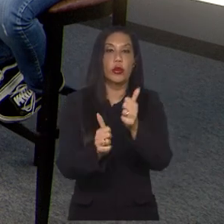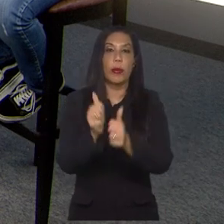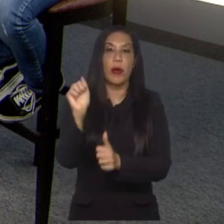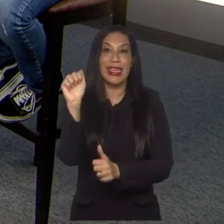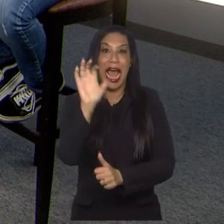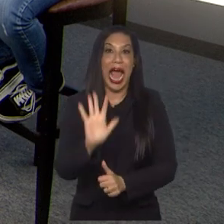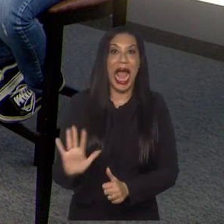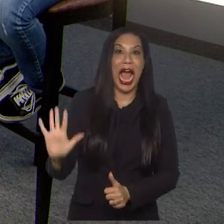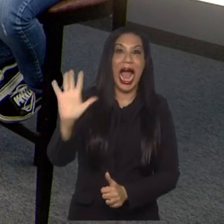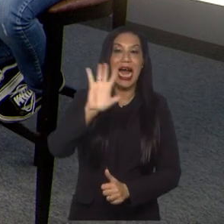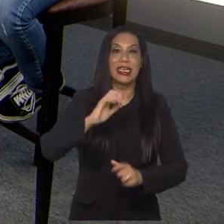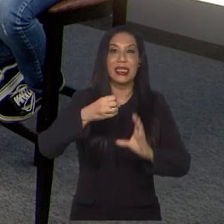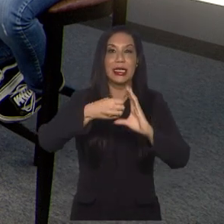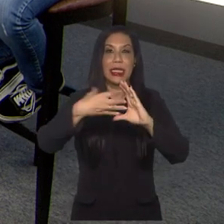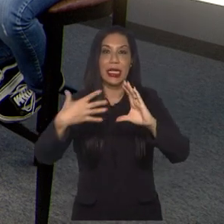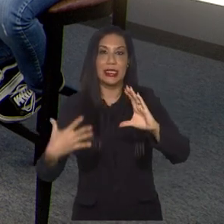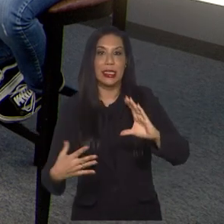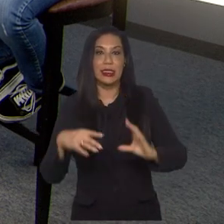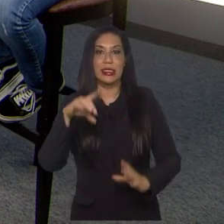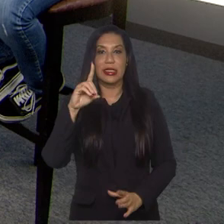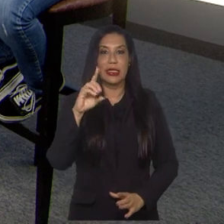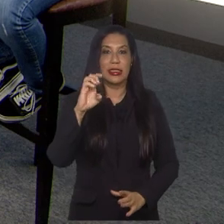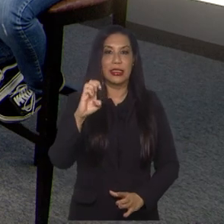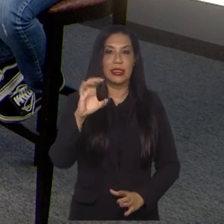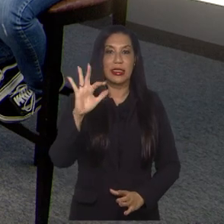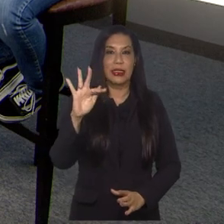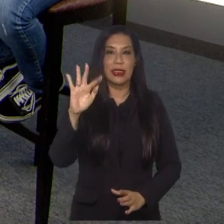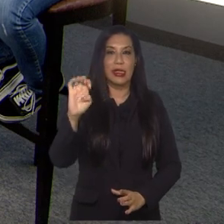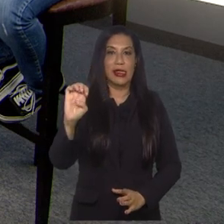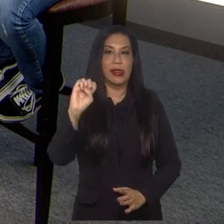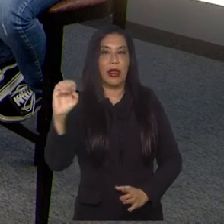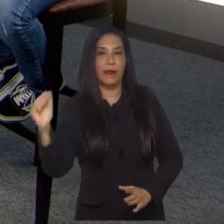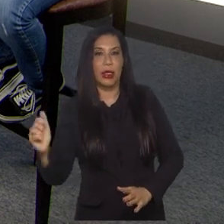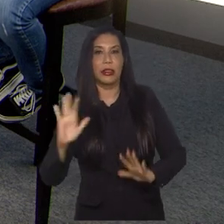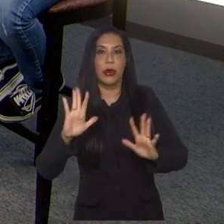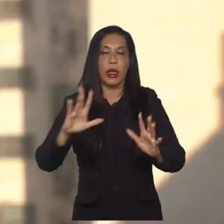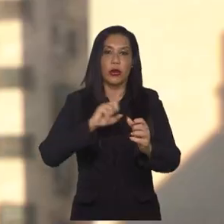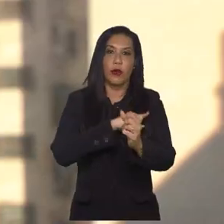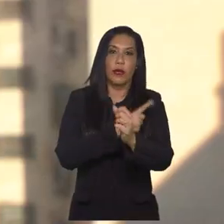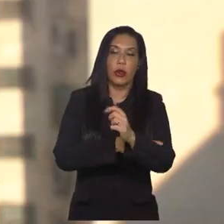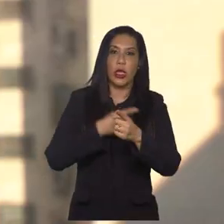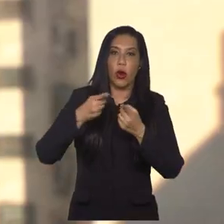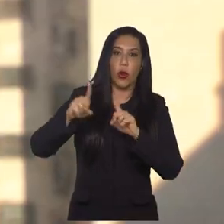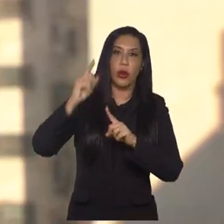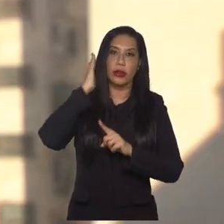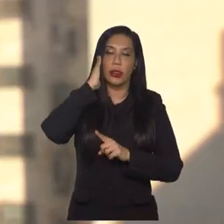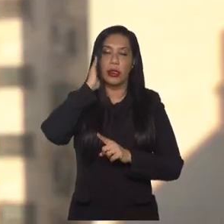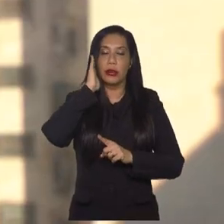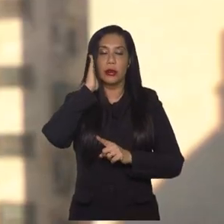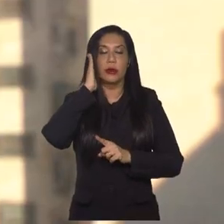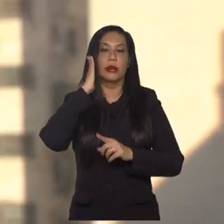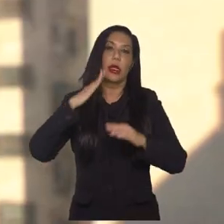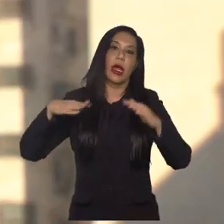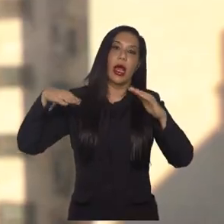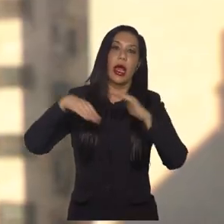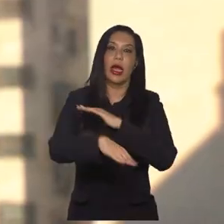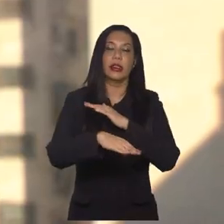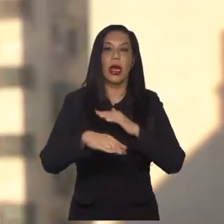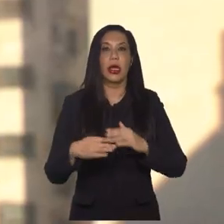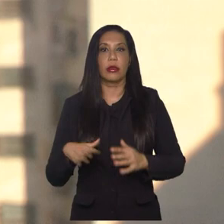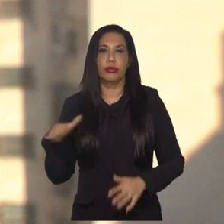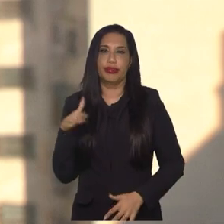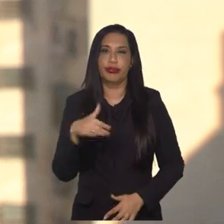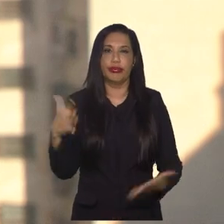uma característica bem de defesa, mas o forte dessa seleção chinesa é o contra-ataque. Os contra-ataques são mortais, porque elas fazem jogadas